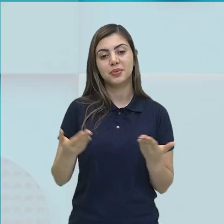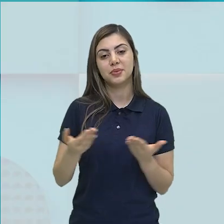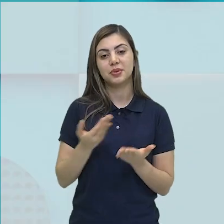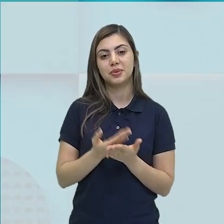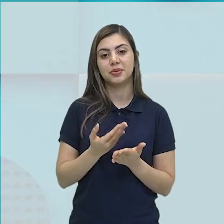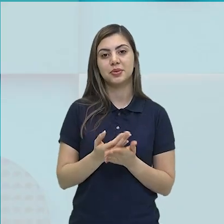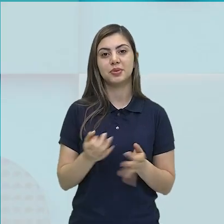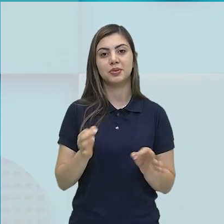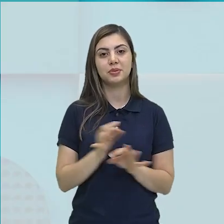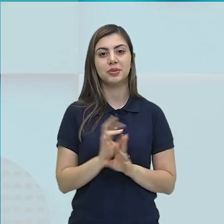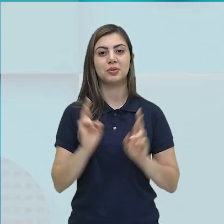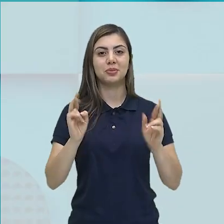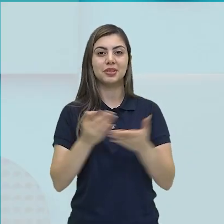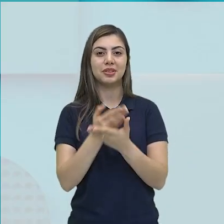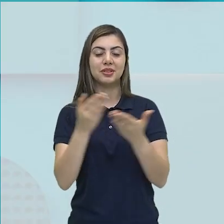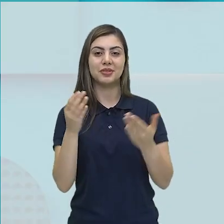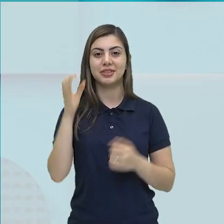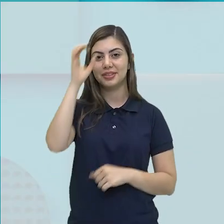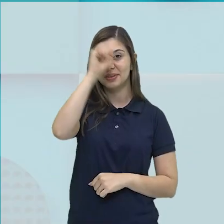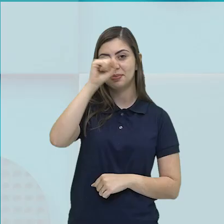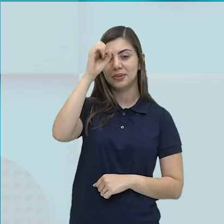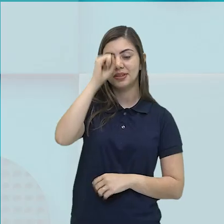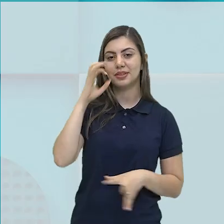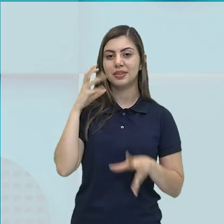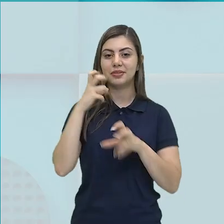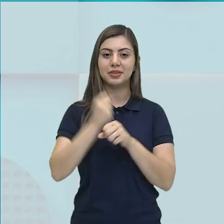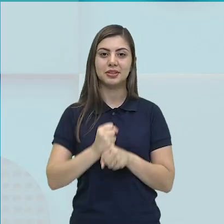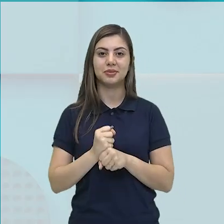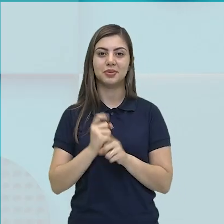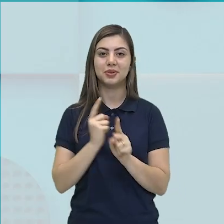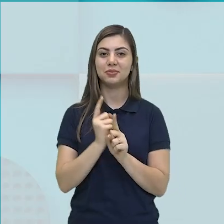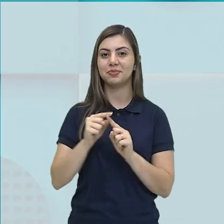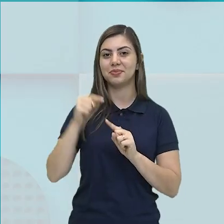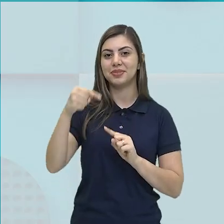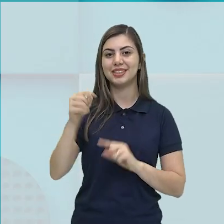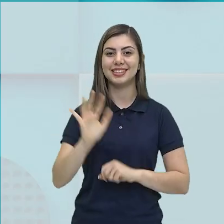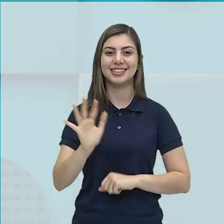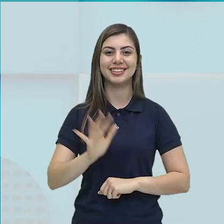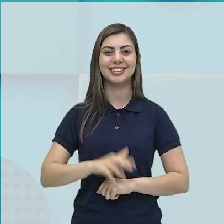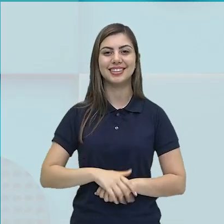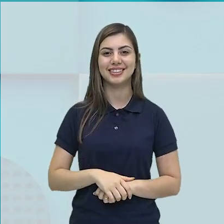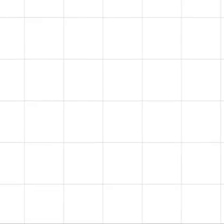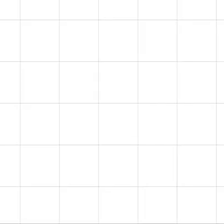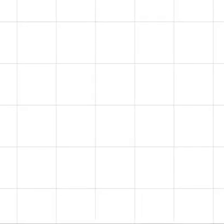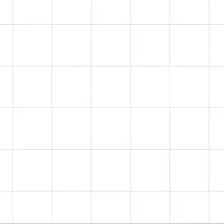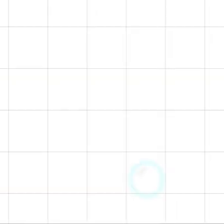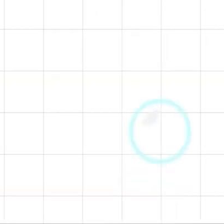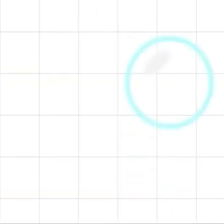aqui. Eu espero que vocês tenham conseguido acompanhar a nossa revisão. Até a próxima. Bye, bye.